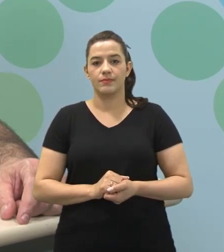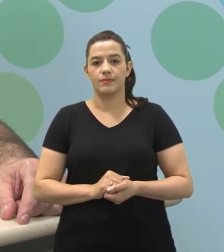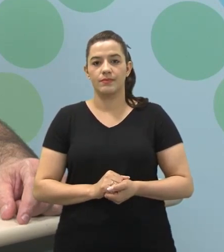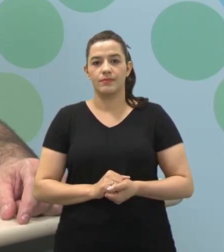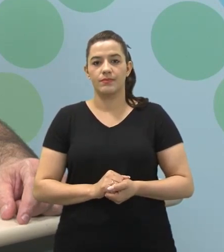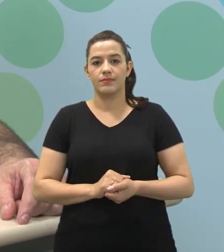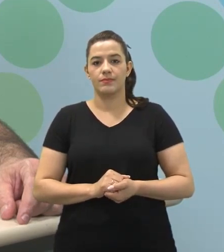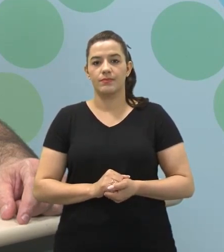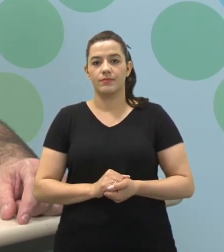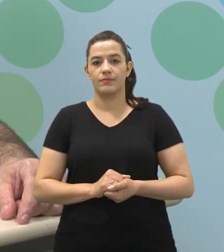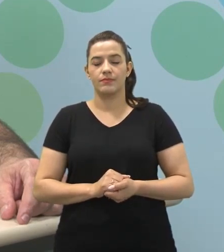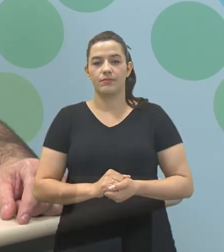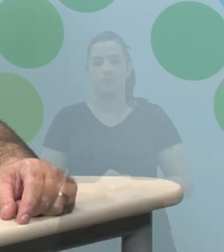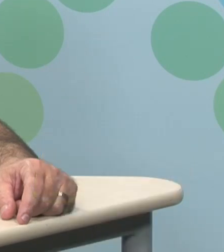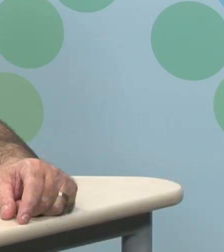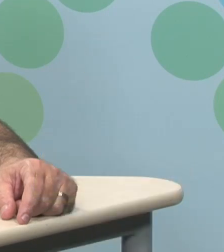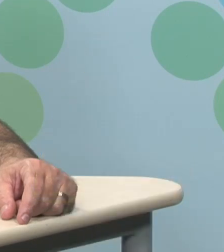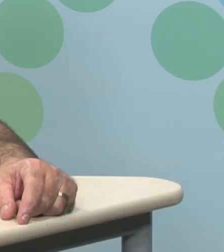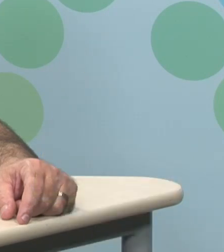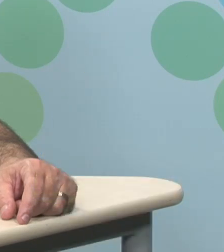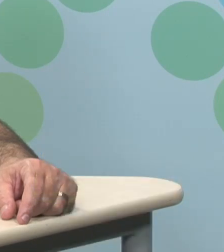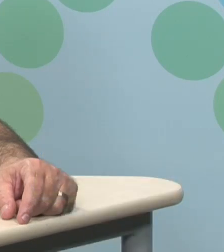E aí